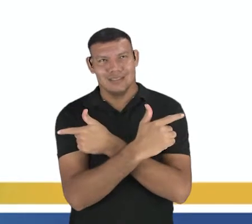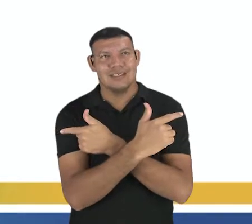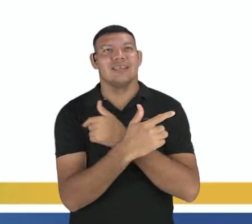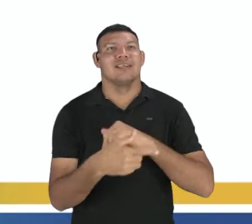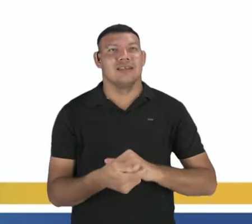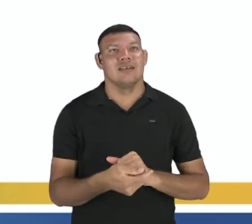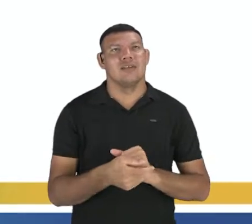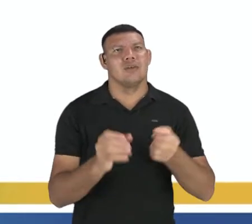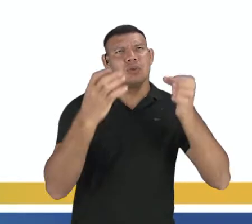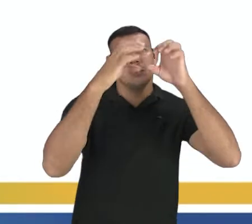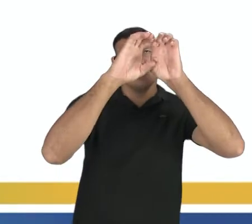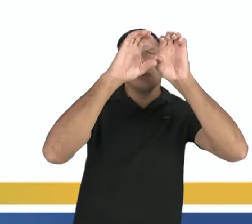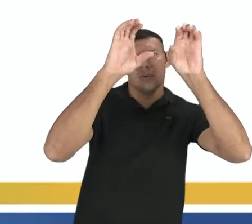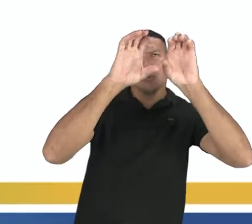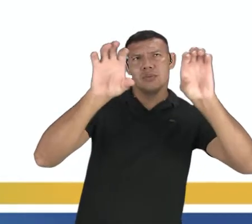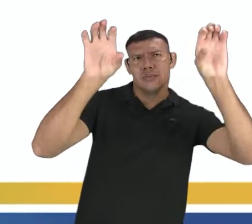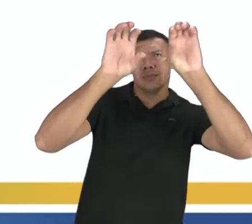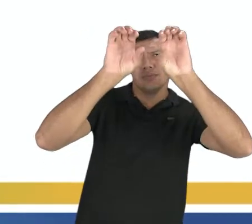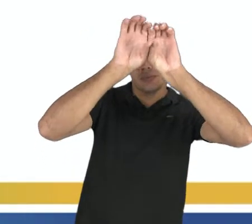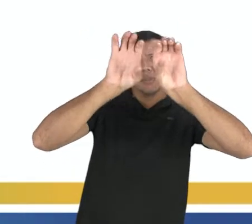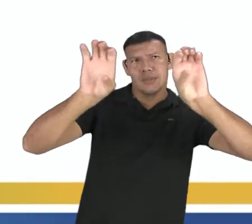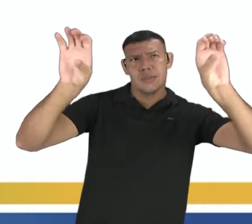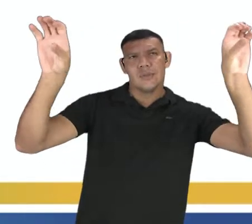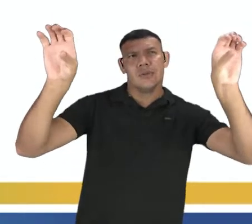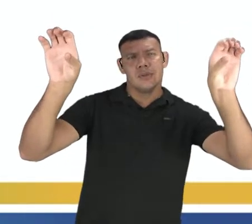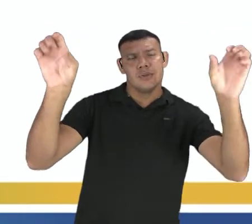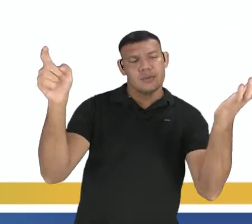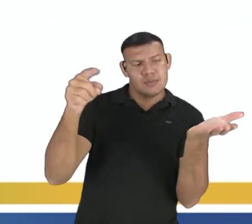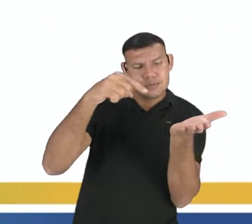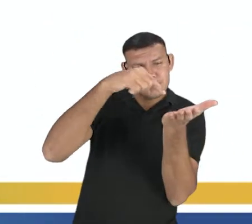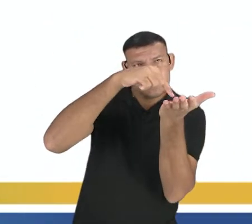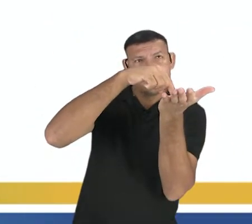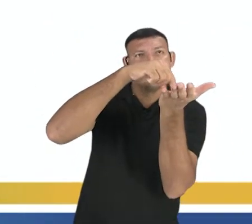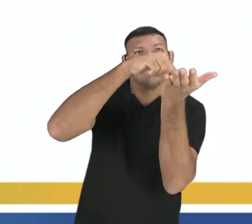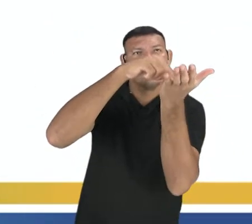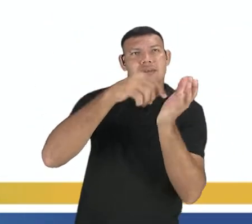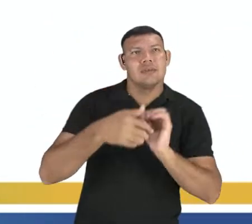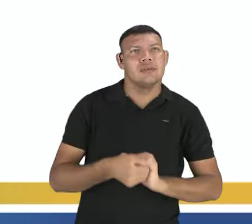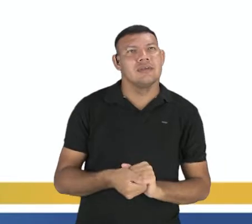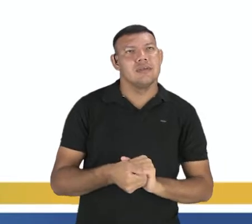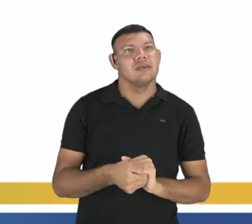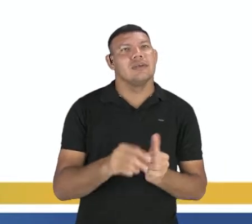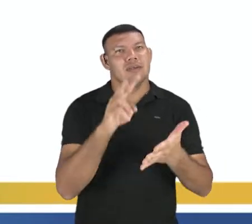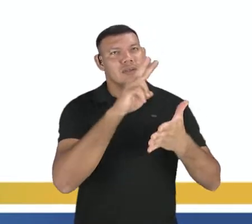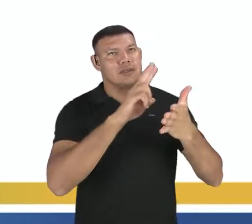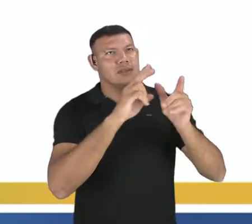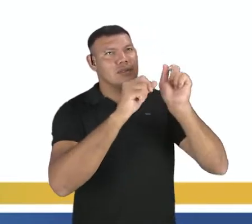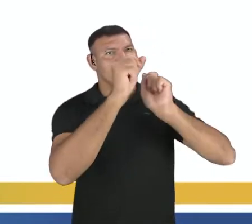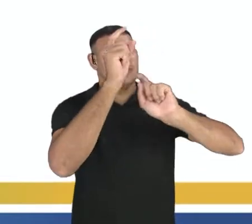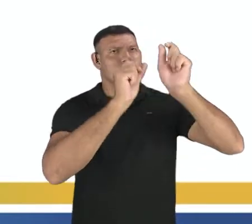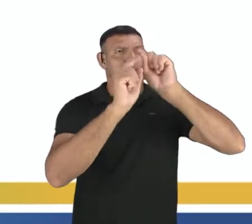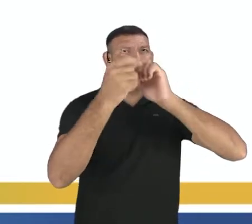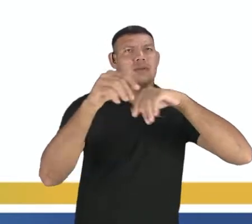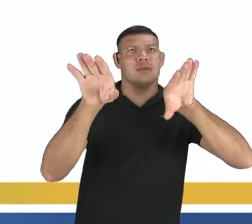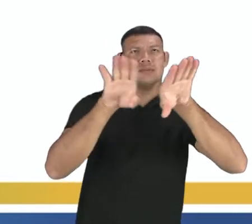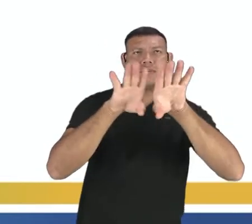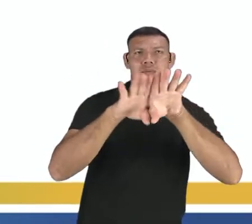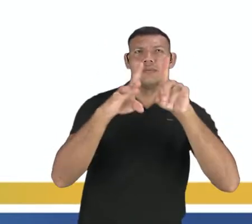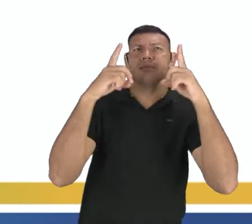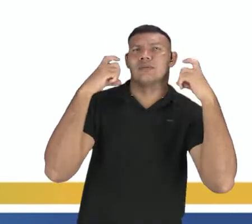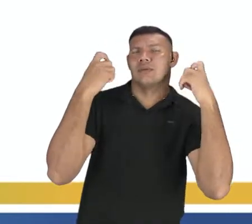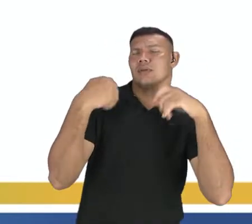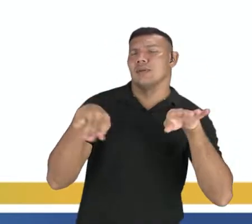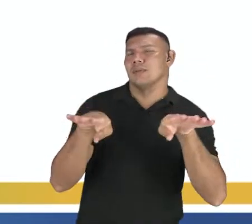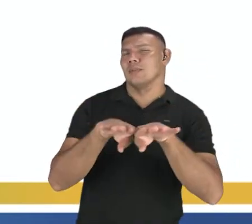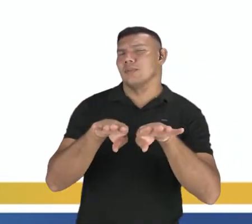do céu, vai ler na palma da mão, vai ler até nas estrelas e no som do coração. Uma arte que